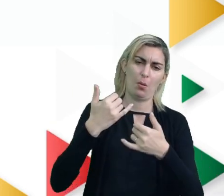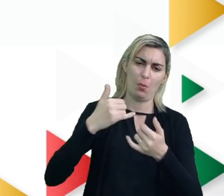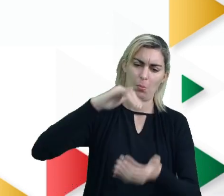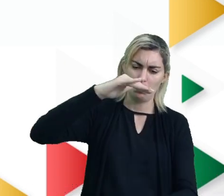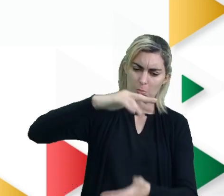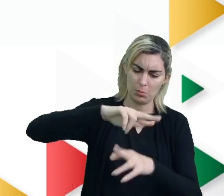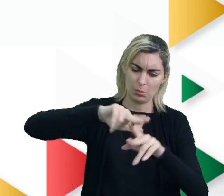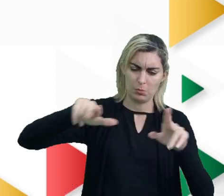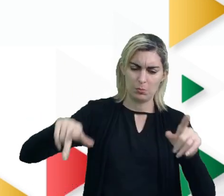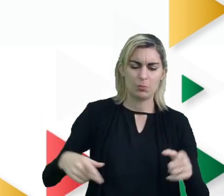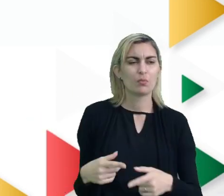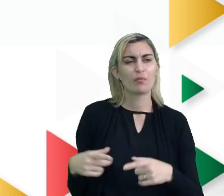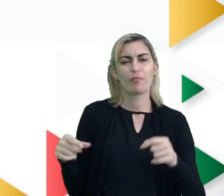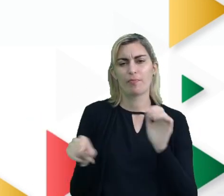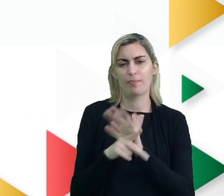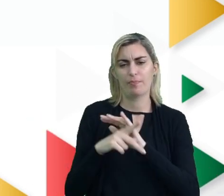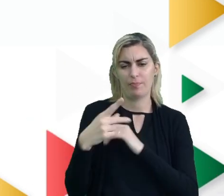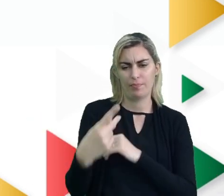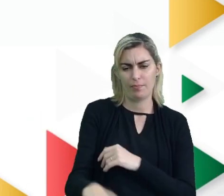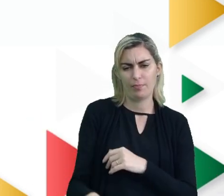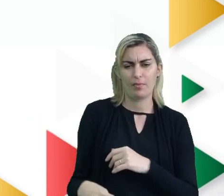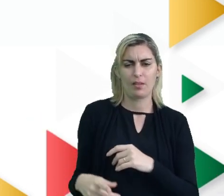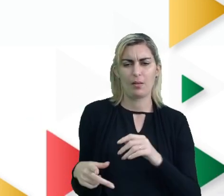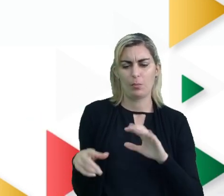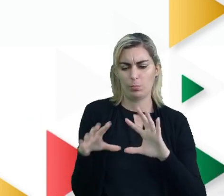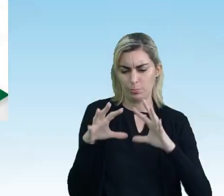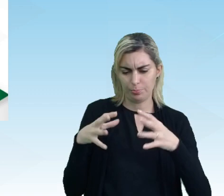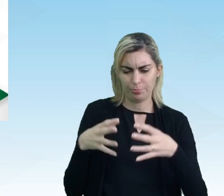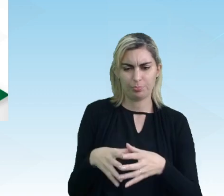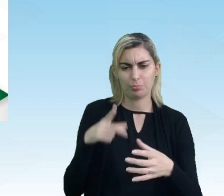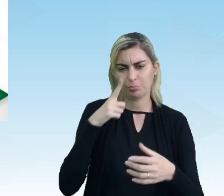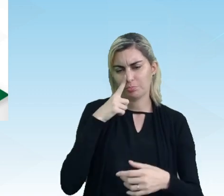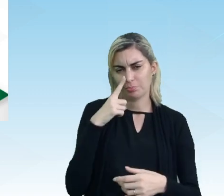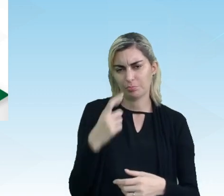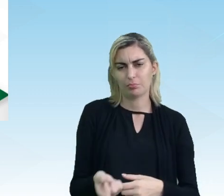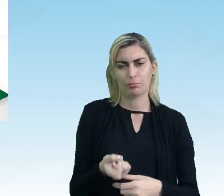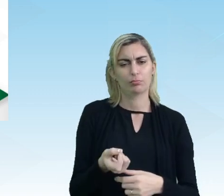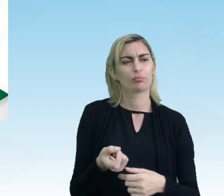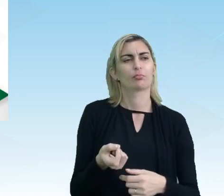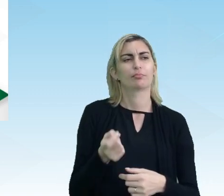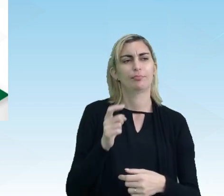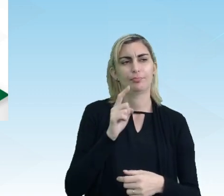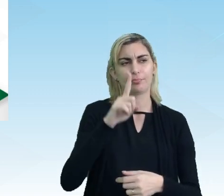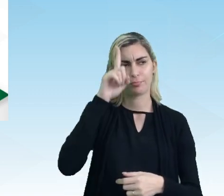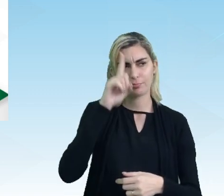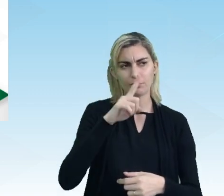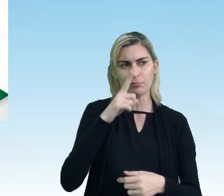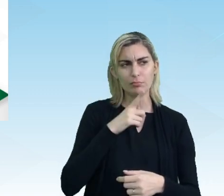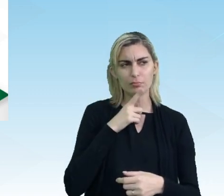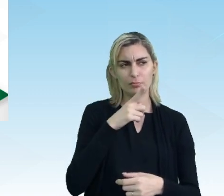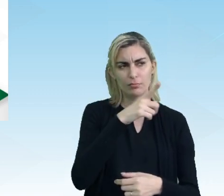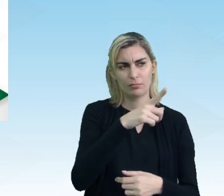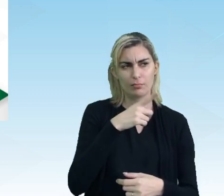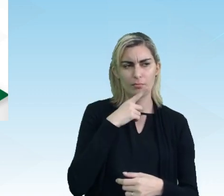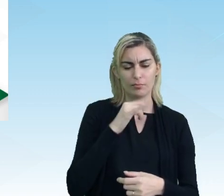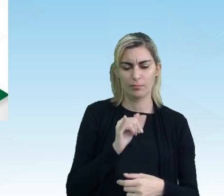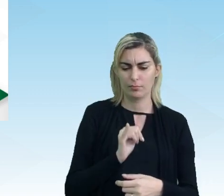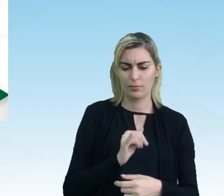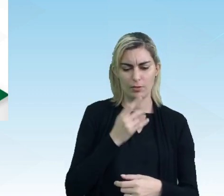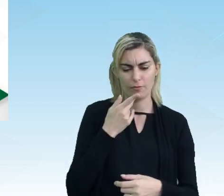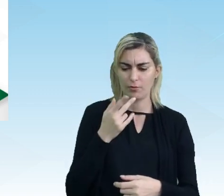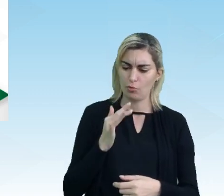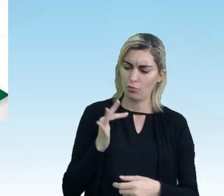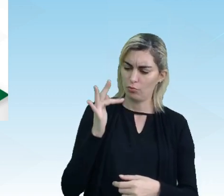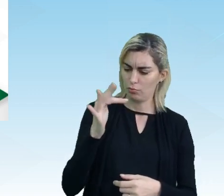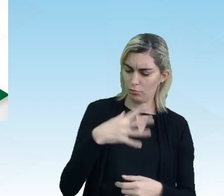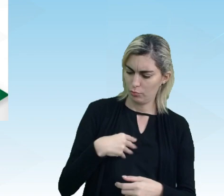eletroeletrônicos. Tudo isso faz parte de um montante de lixo. Aí tem o pai dizendo para o futuro do teu filho,